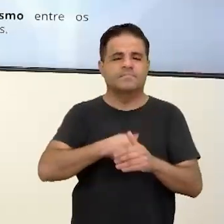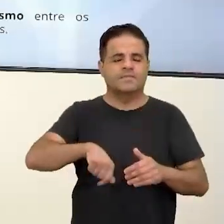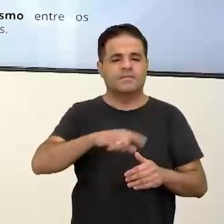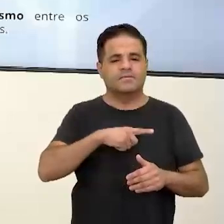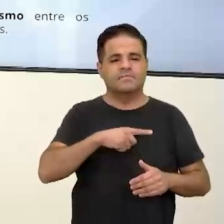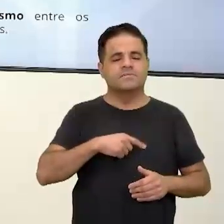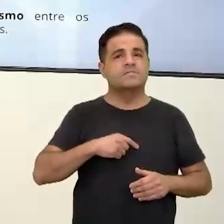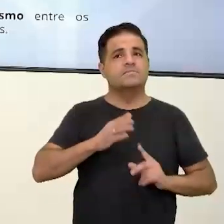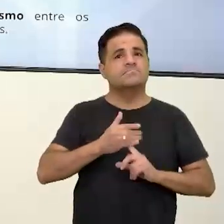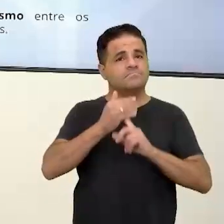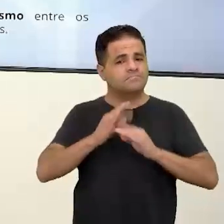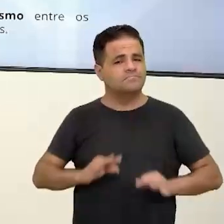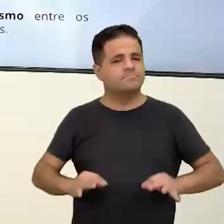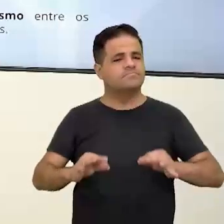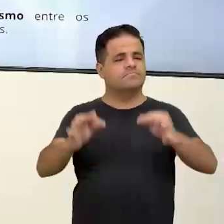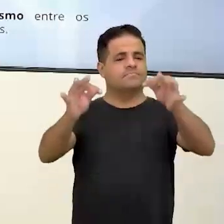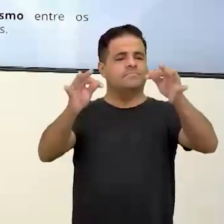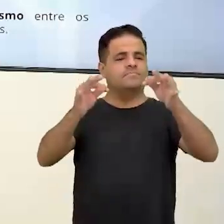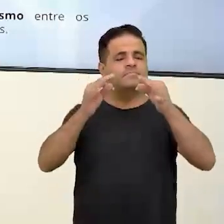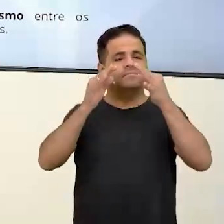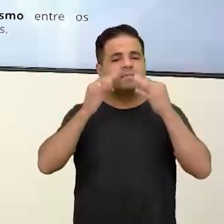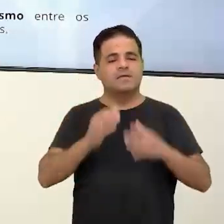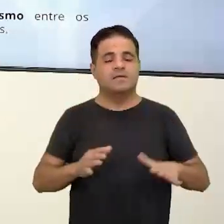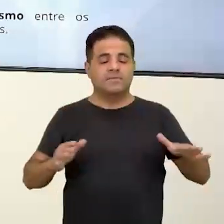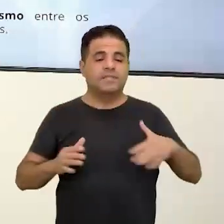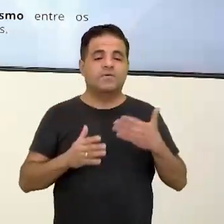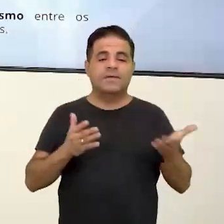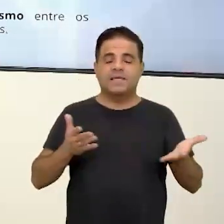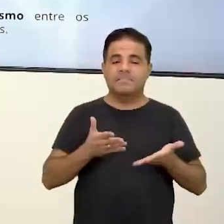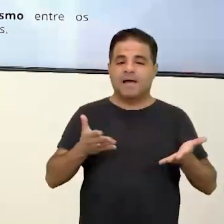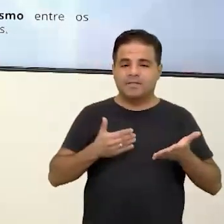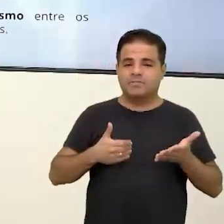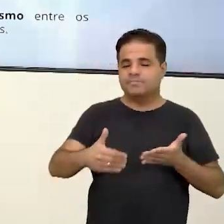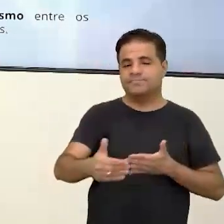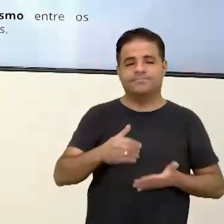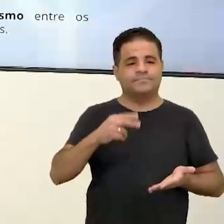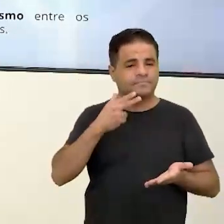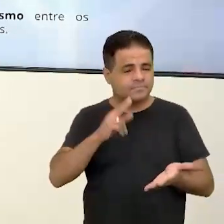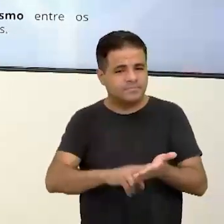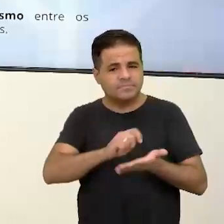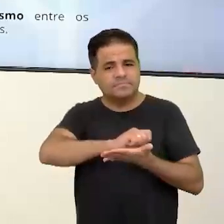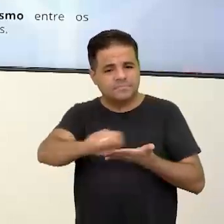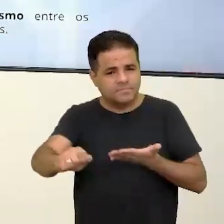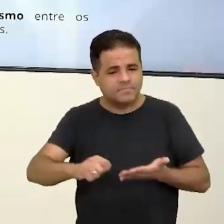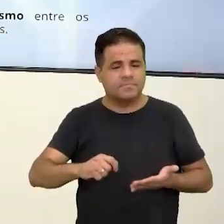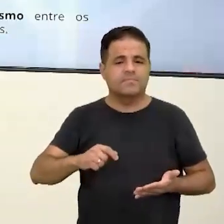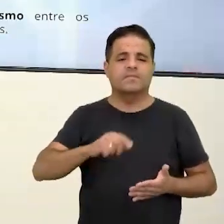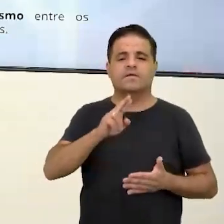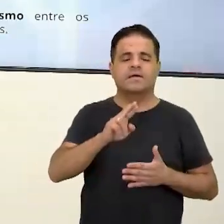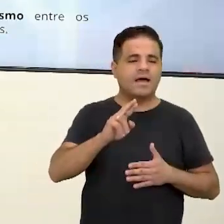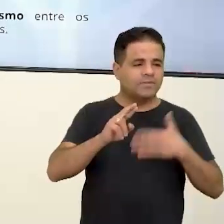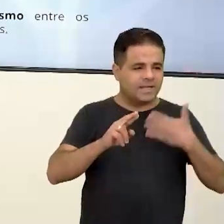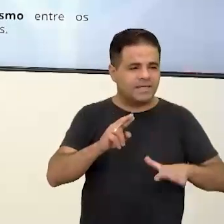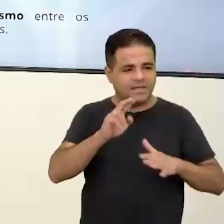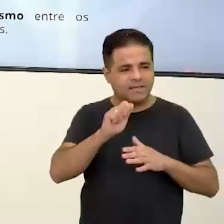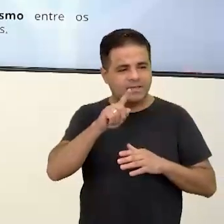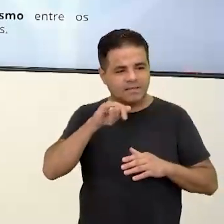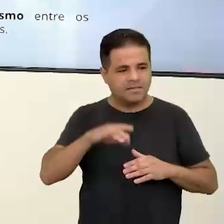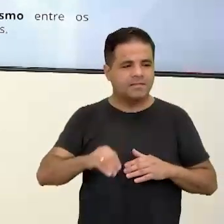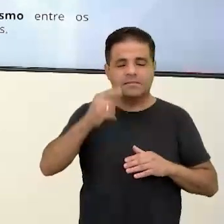desenvolvemos tecnologias, né? Por exemplo, a carta, os livros, né, o rádio,